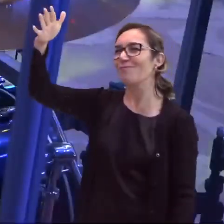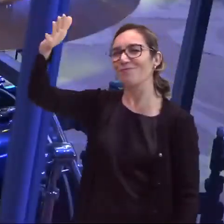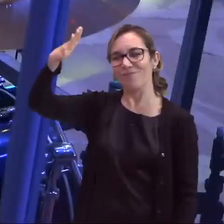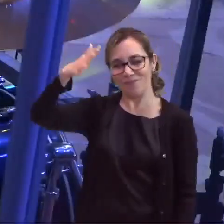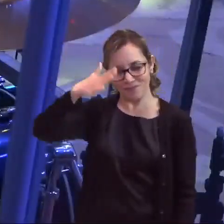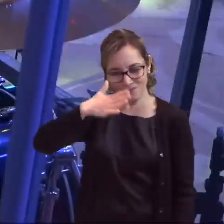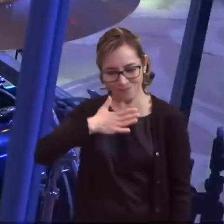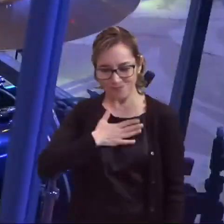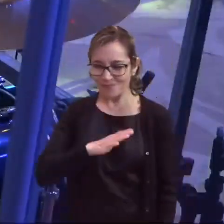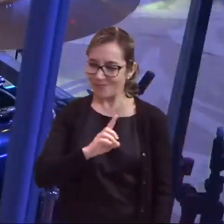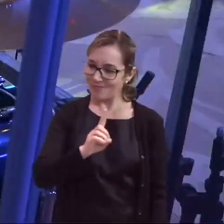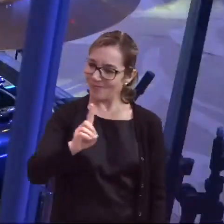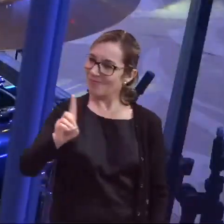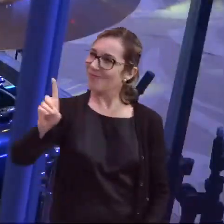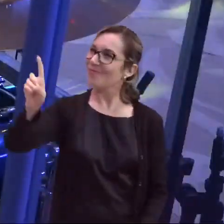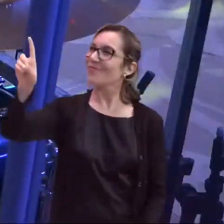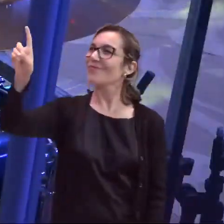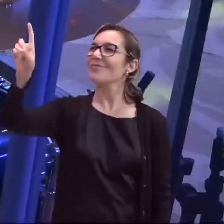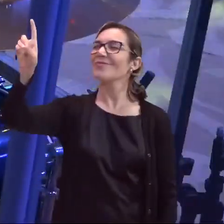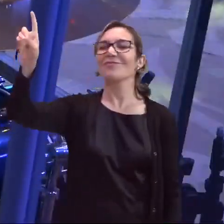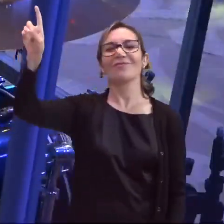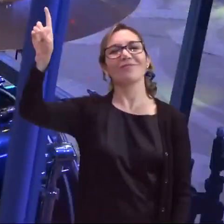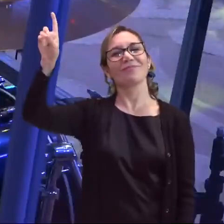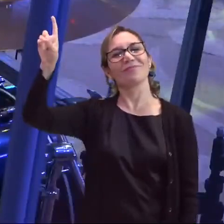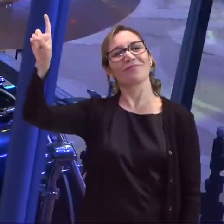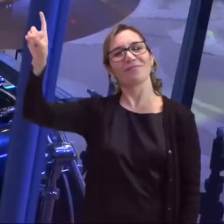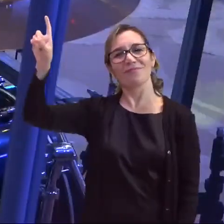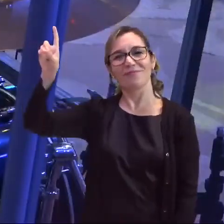Senhor meu Deus né